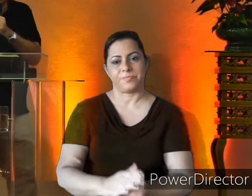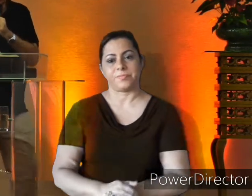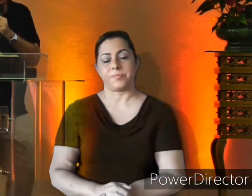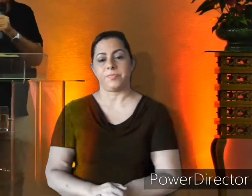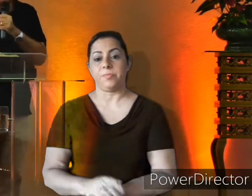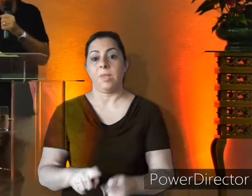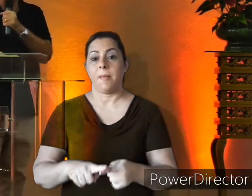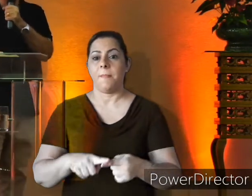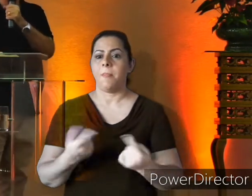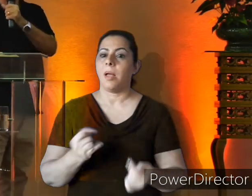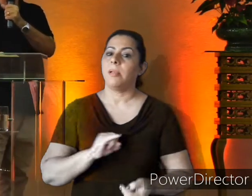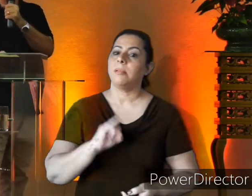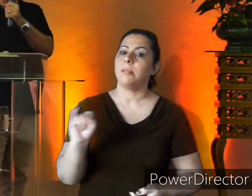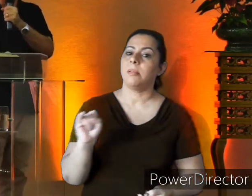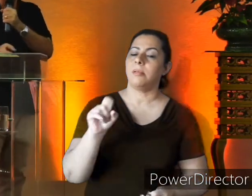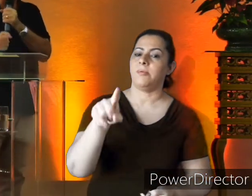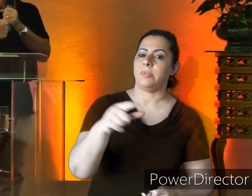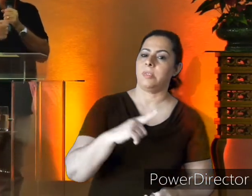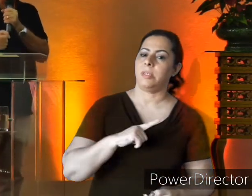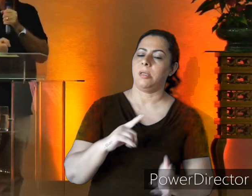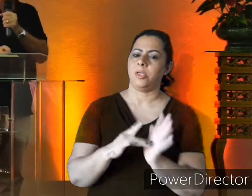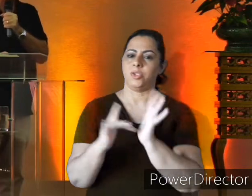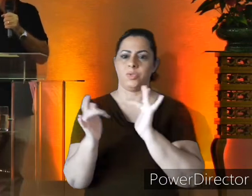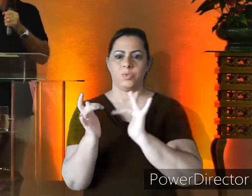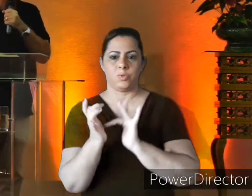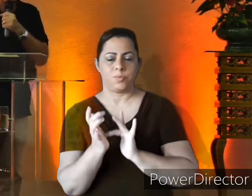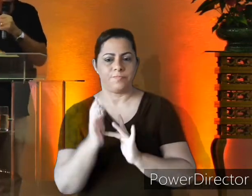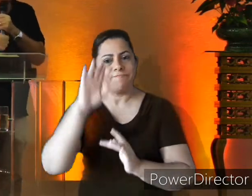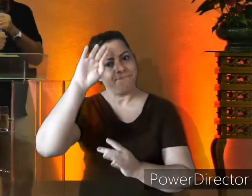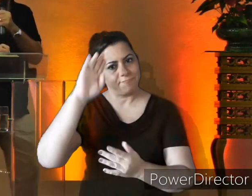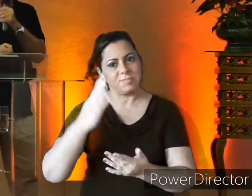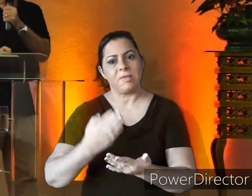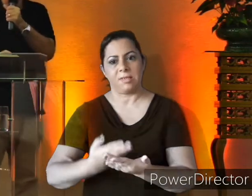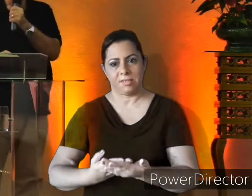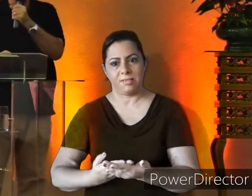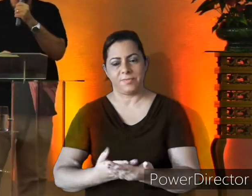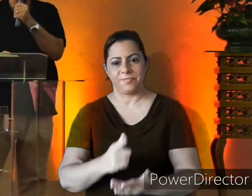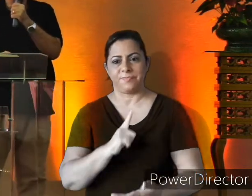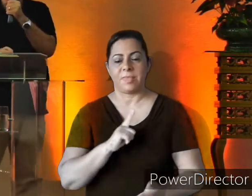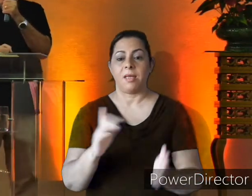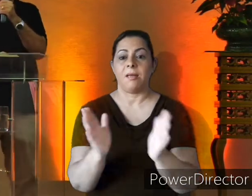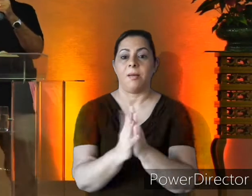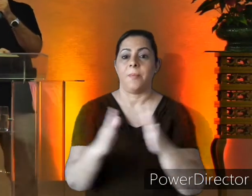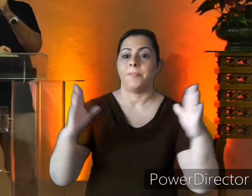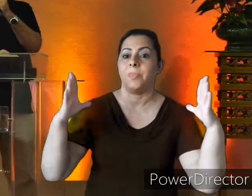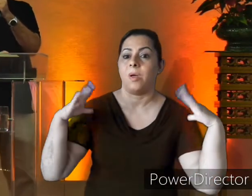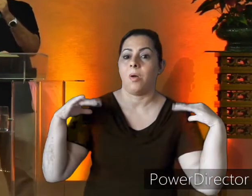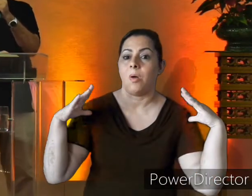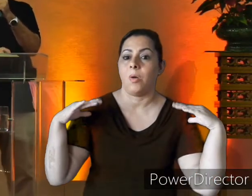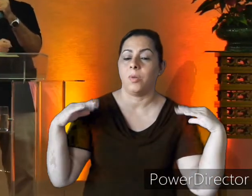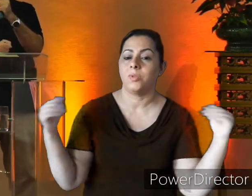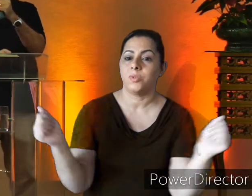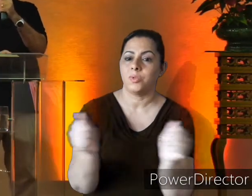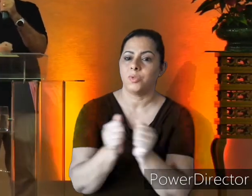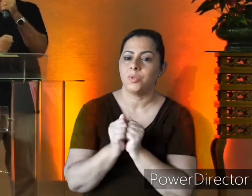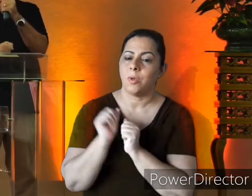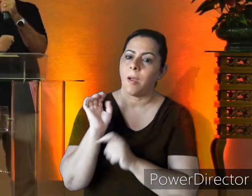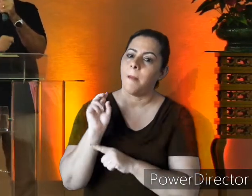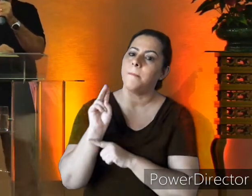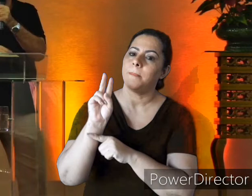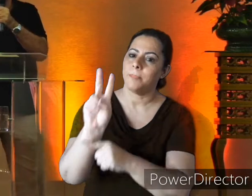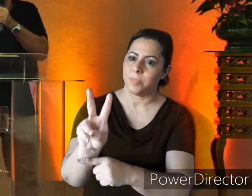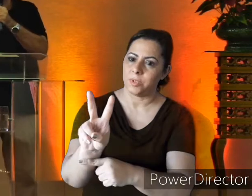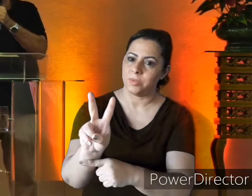se você estiver firmado no Senhor, pode ter certeza de que ao teu redor há um exército de anjos te guardando